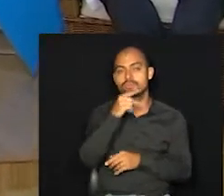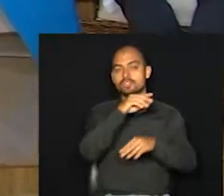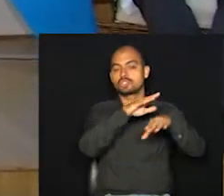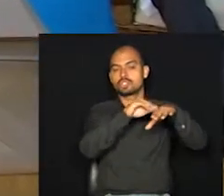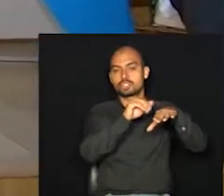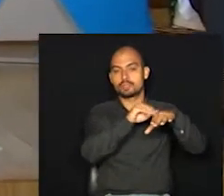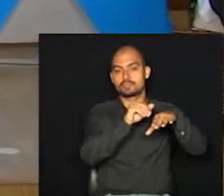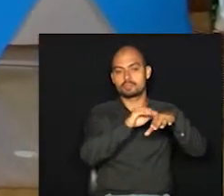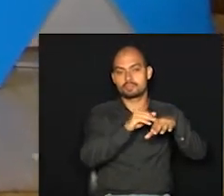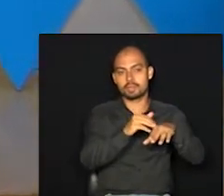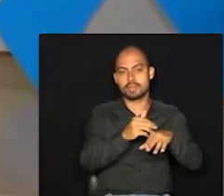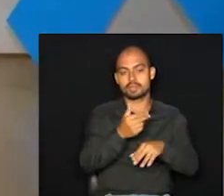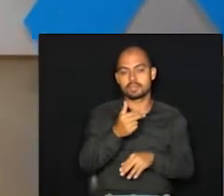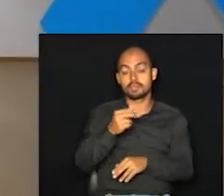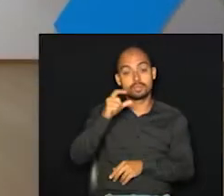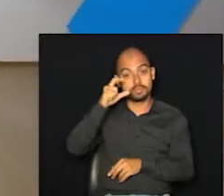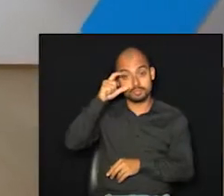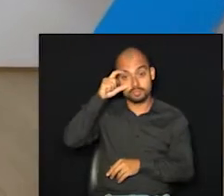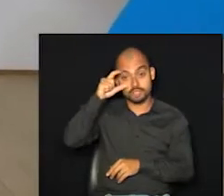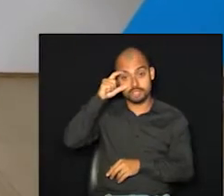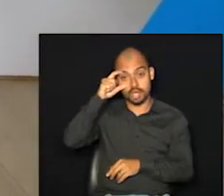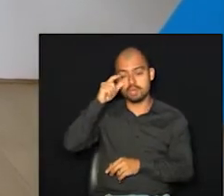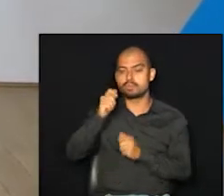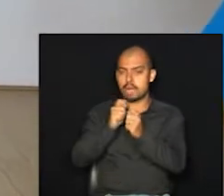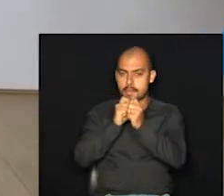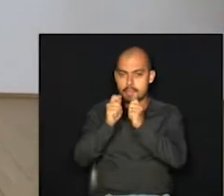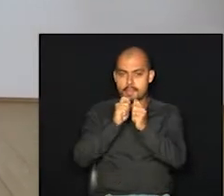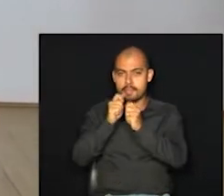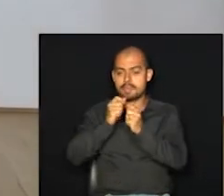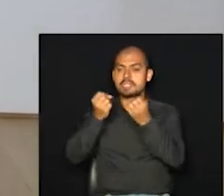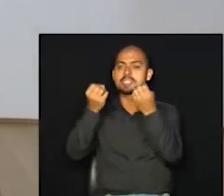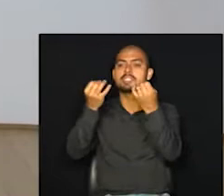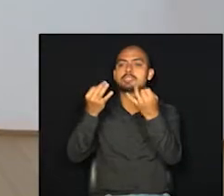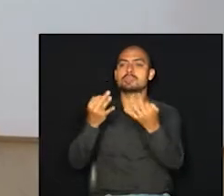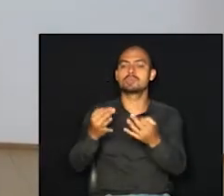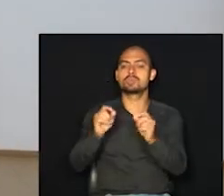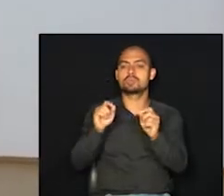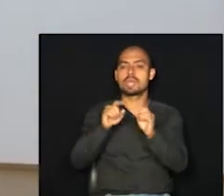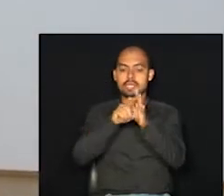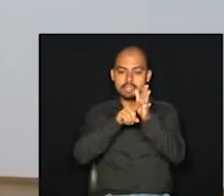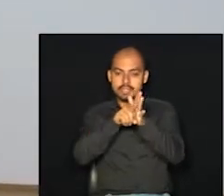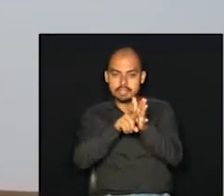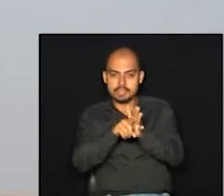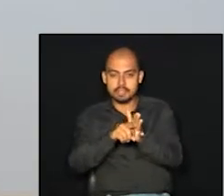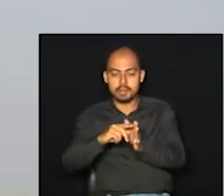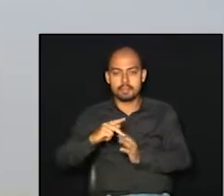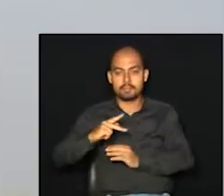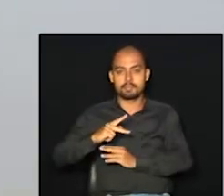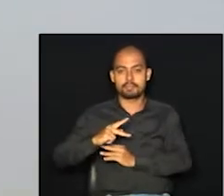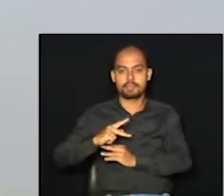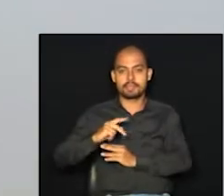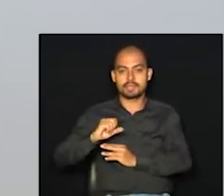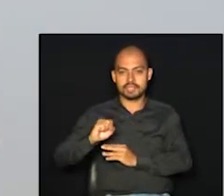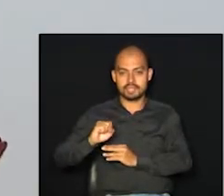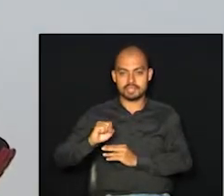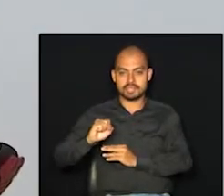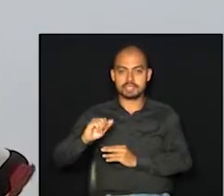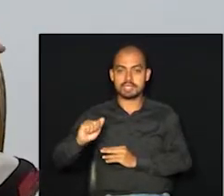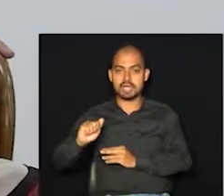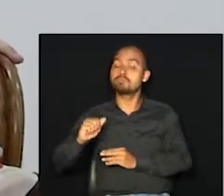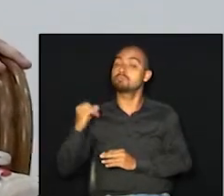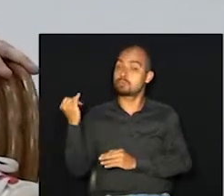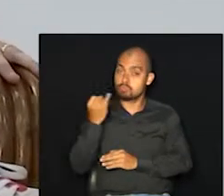uma reportagem agora do Michel Amorim para falar a respeito do exame PSA, que também é super importante